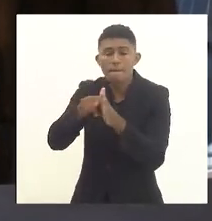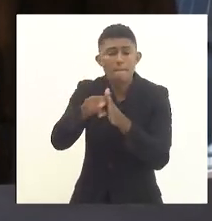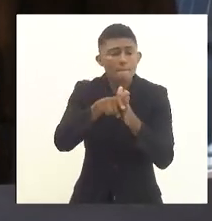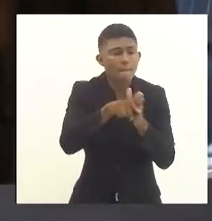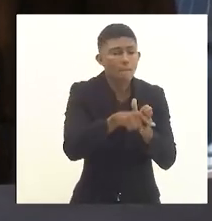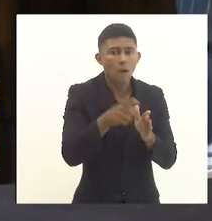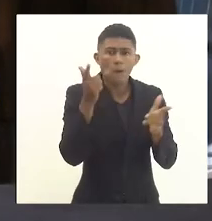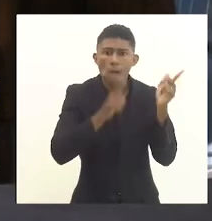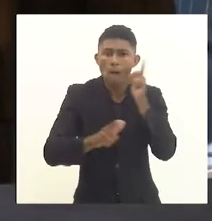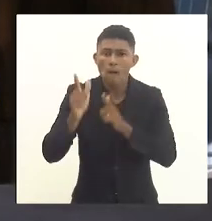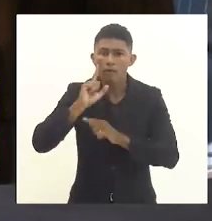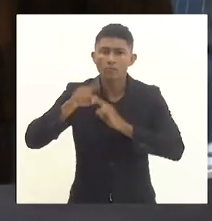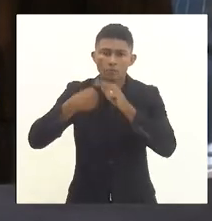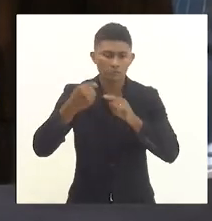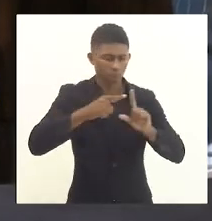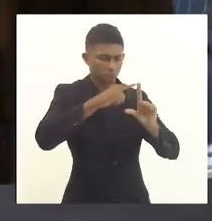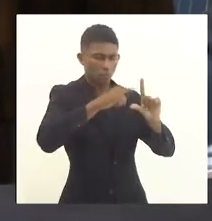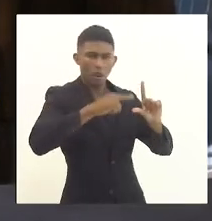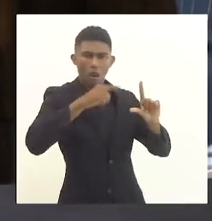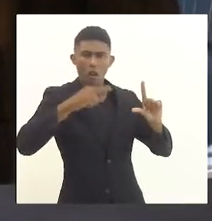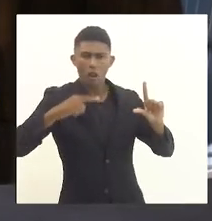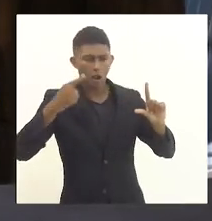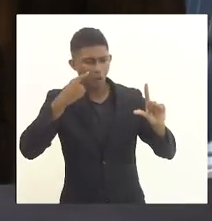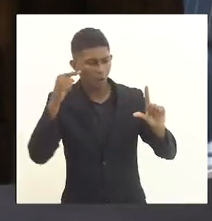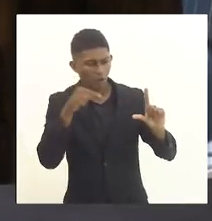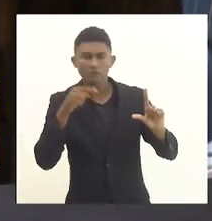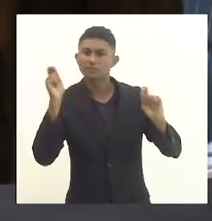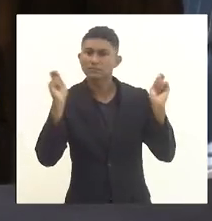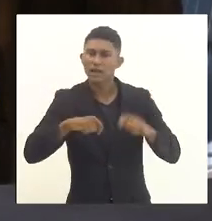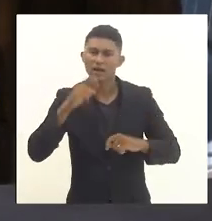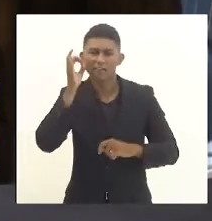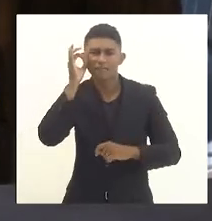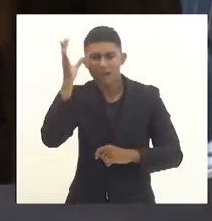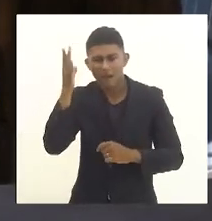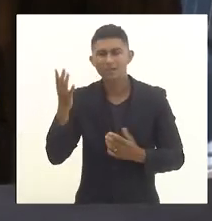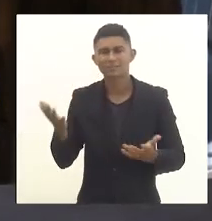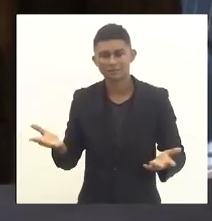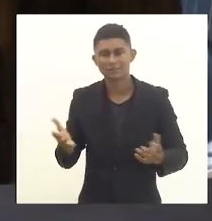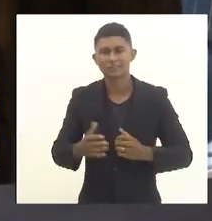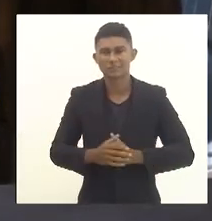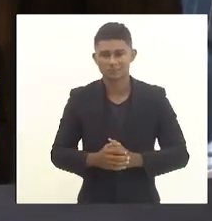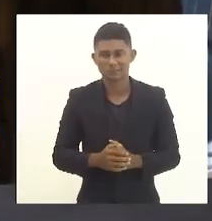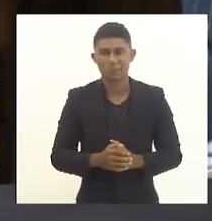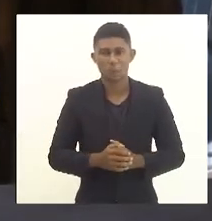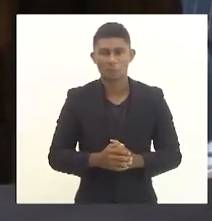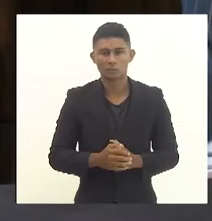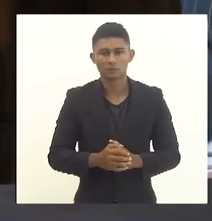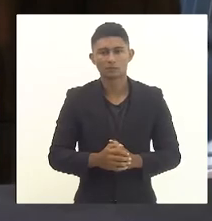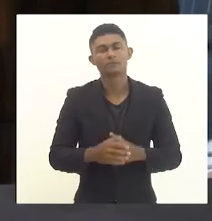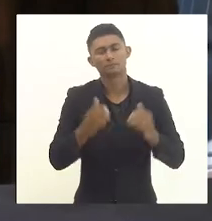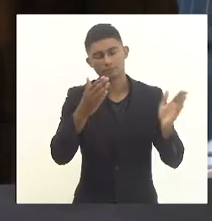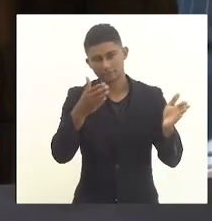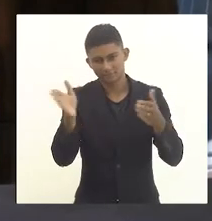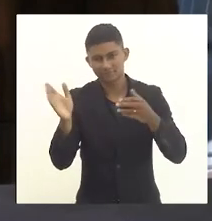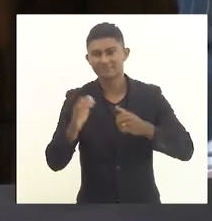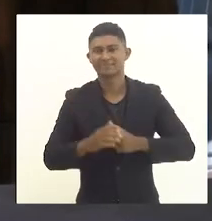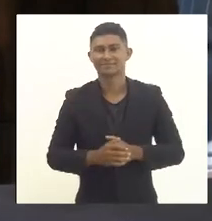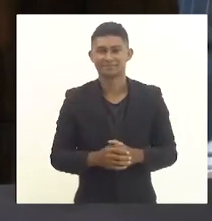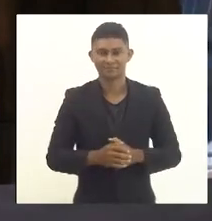forma bem rotineira e bem fácil para o usuário final. Pode passar, por favor.